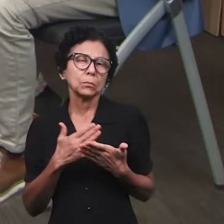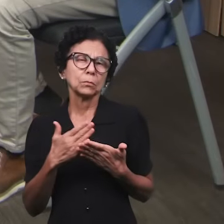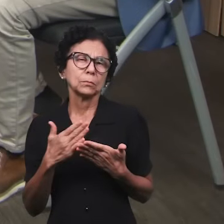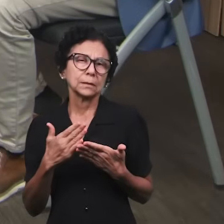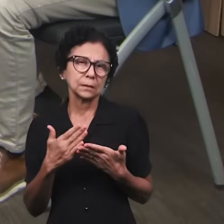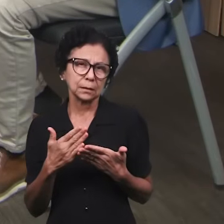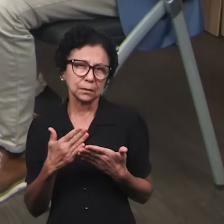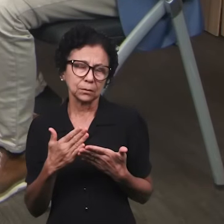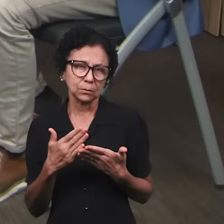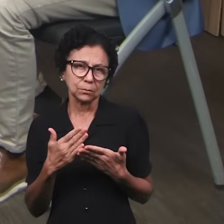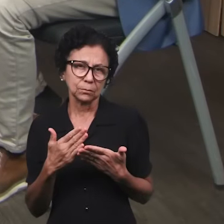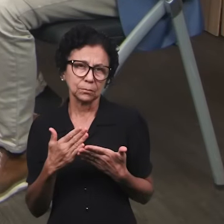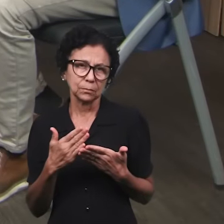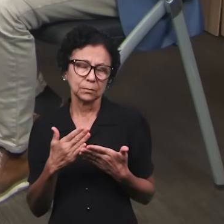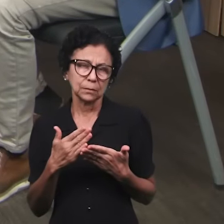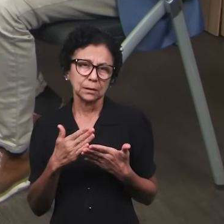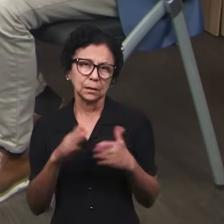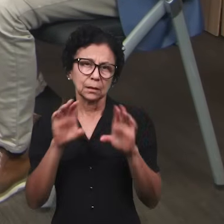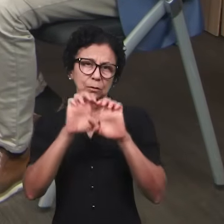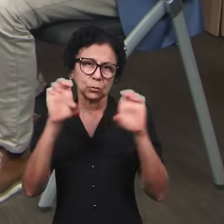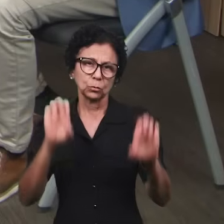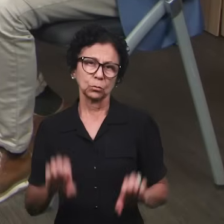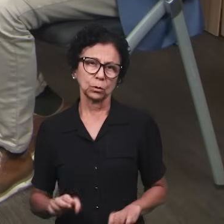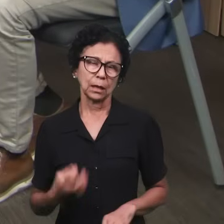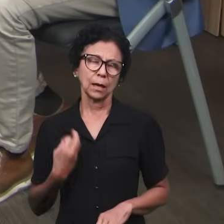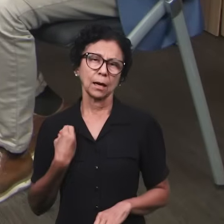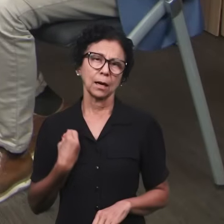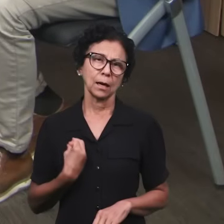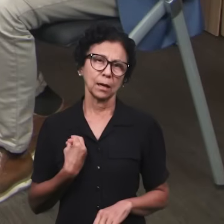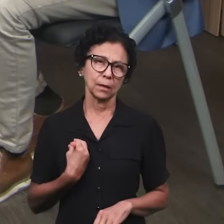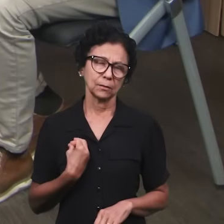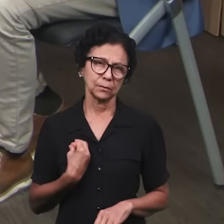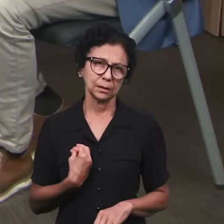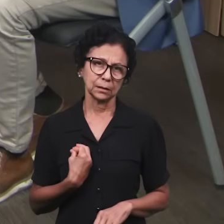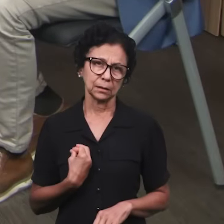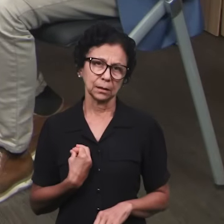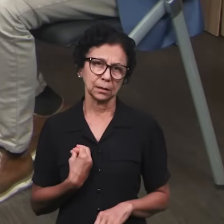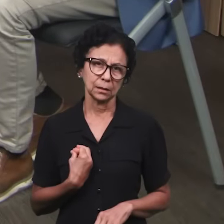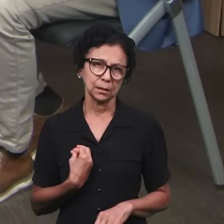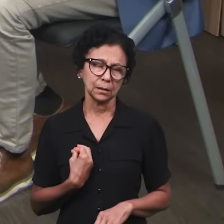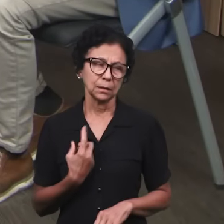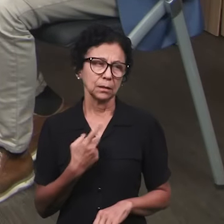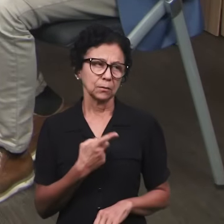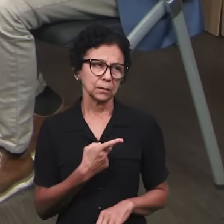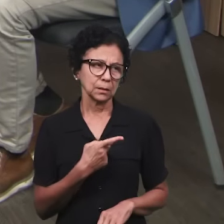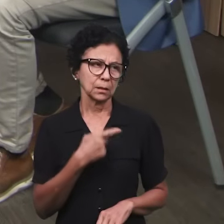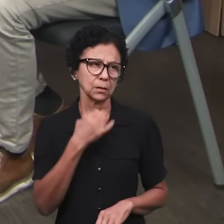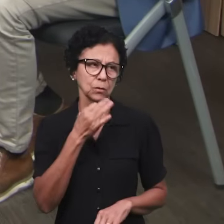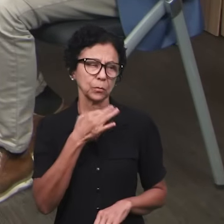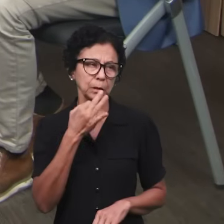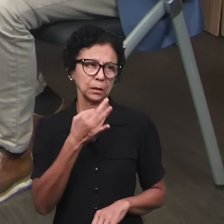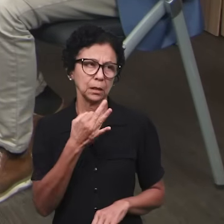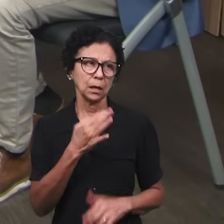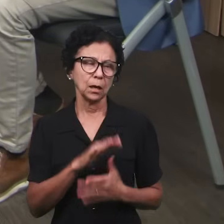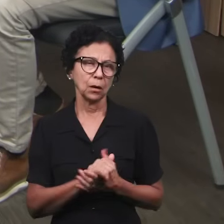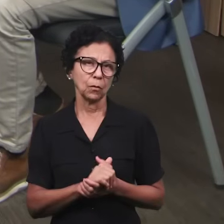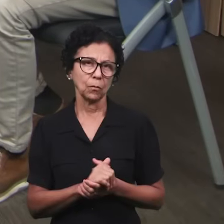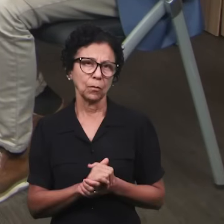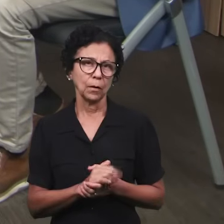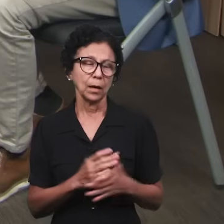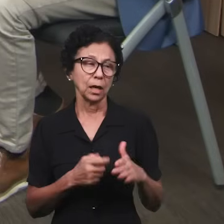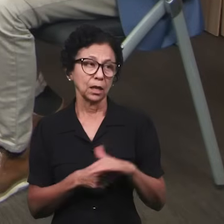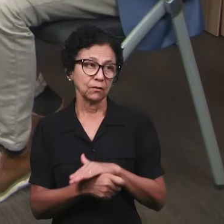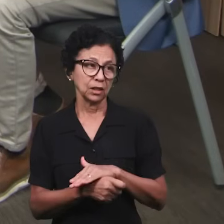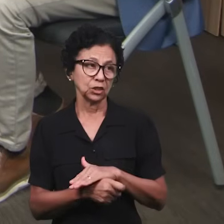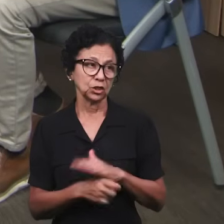começando a fazer, ele ter essa perspectiva do imóvel como sendo um investimento importante? Sim, as pesquisas recentes agora